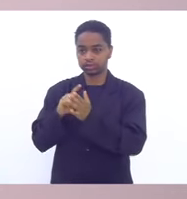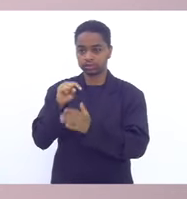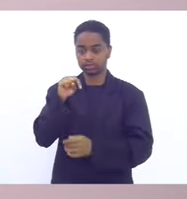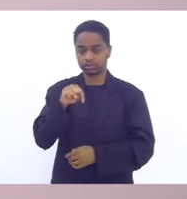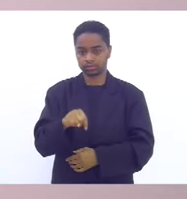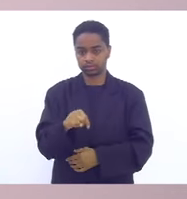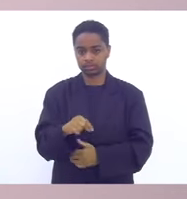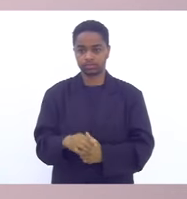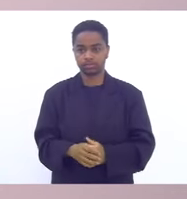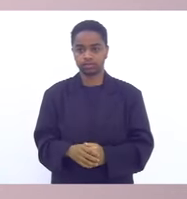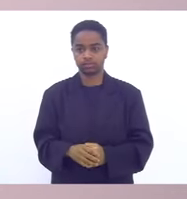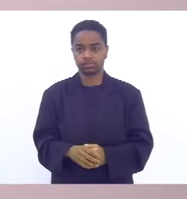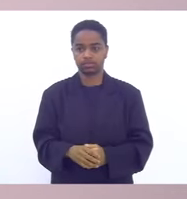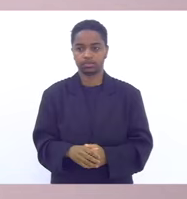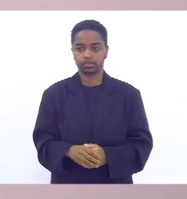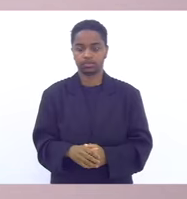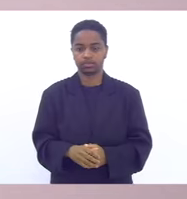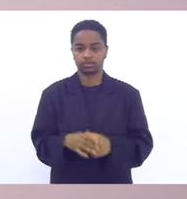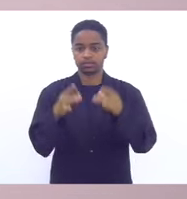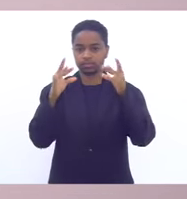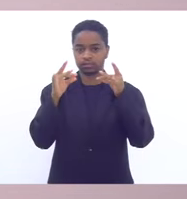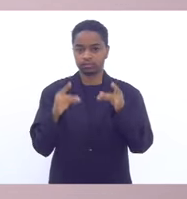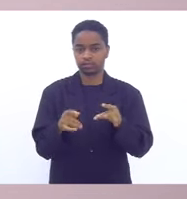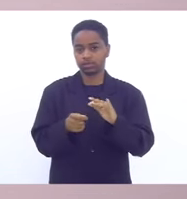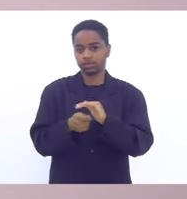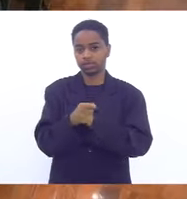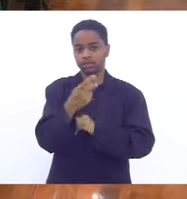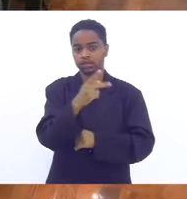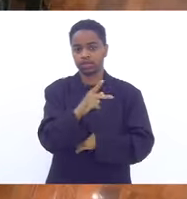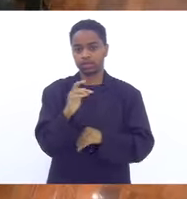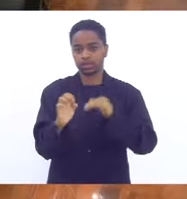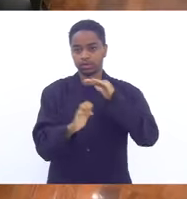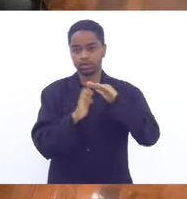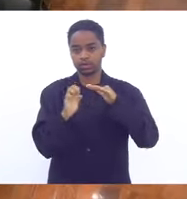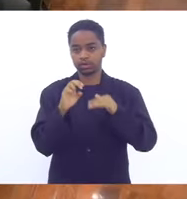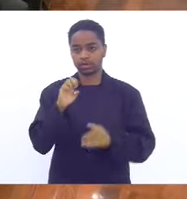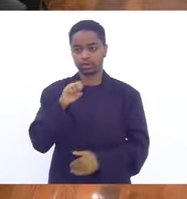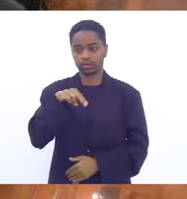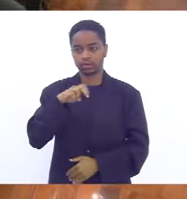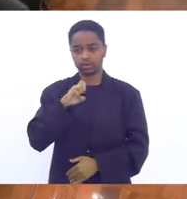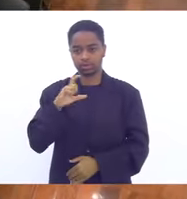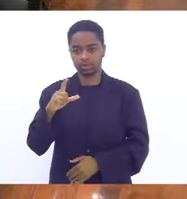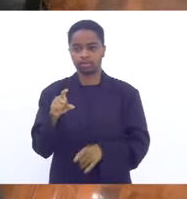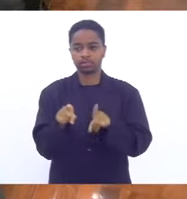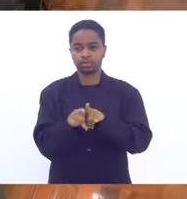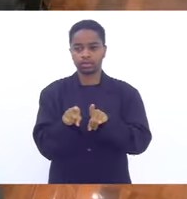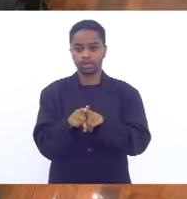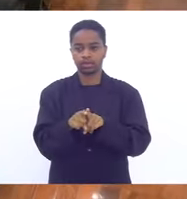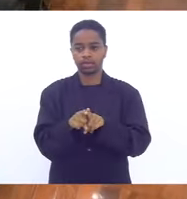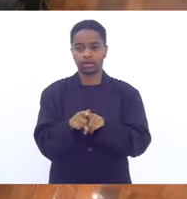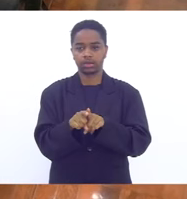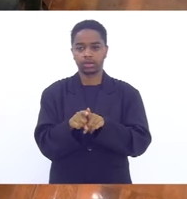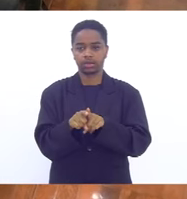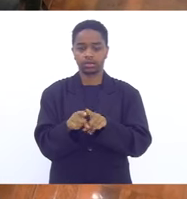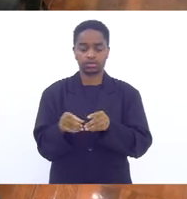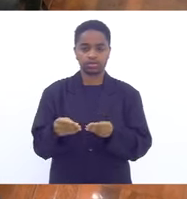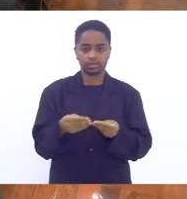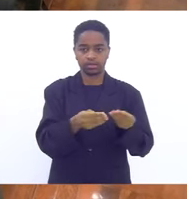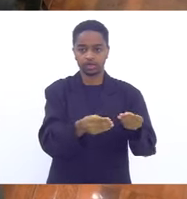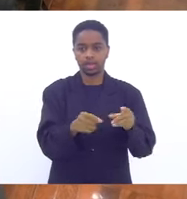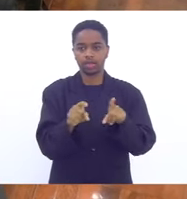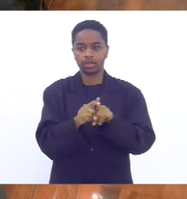verdade, o discriminativo dos investimentos da empresa Enel, também notificou a empresa nesse sentido, e o